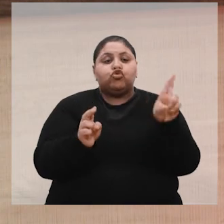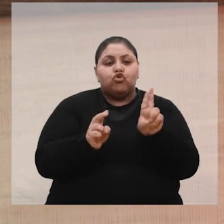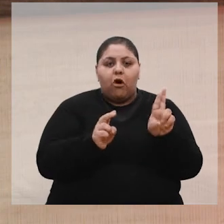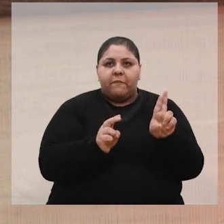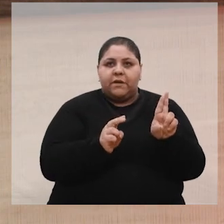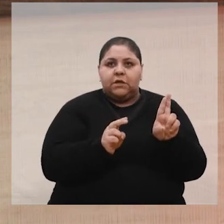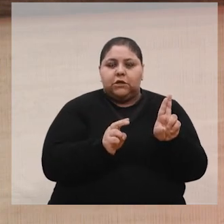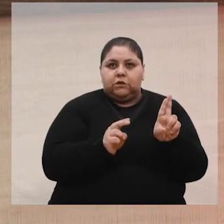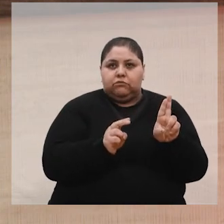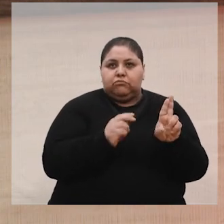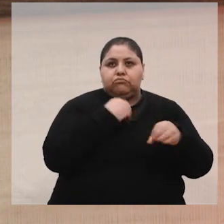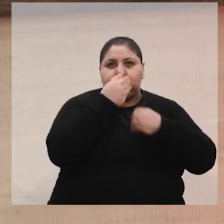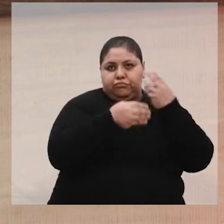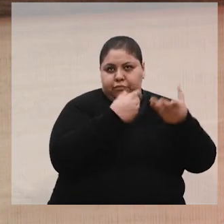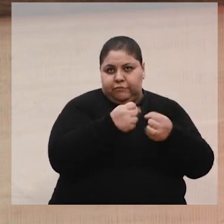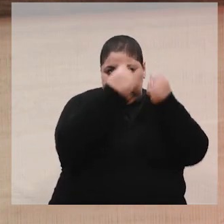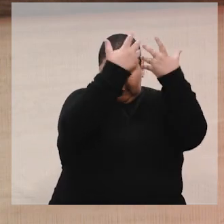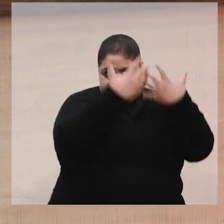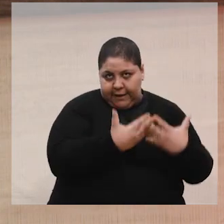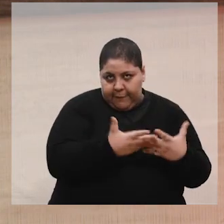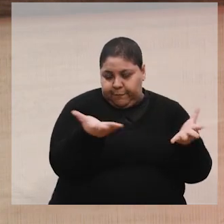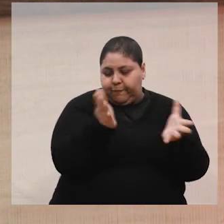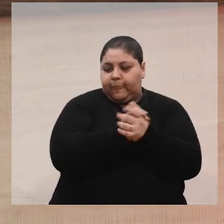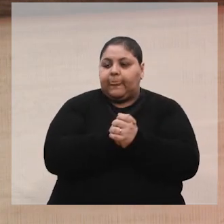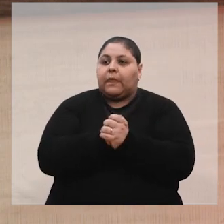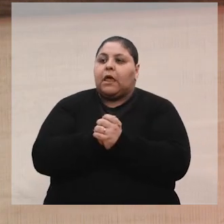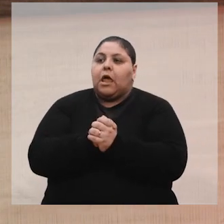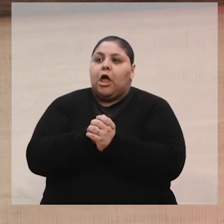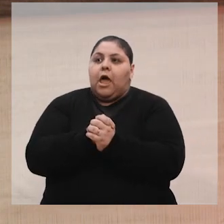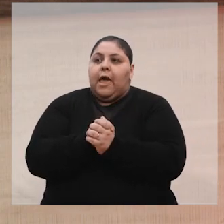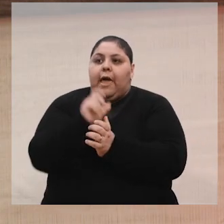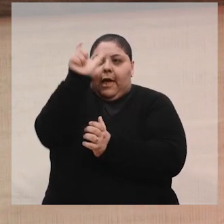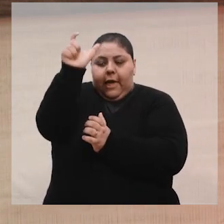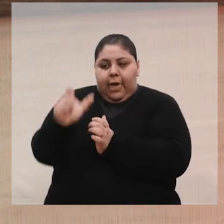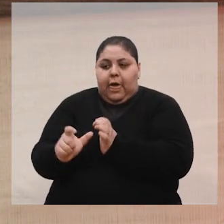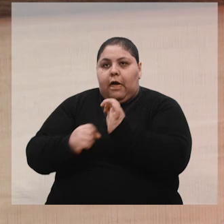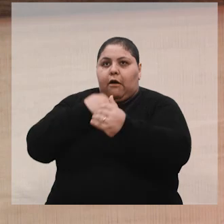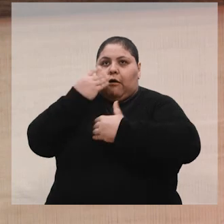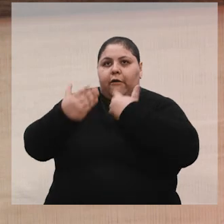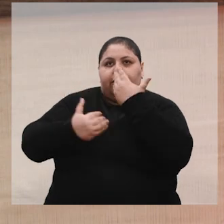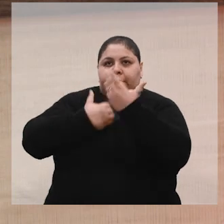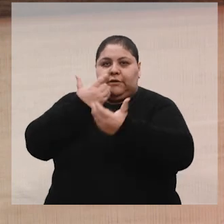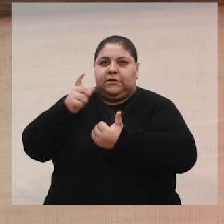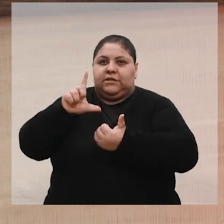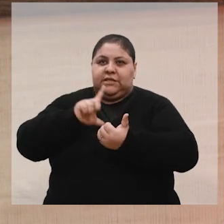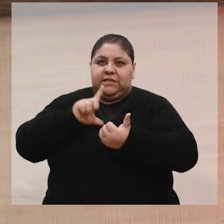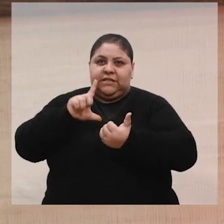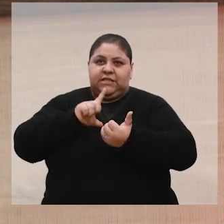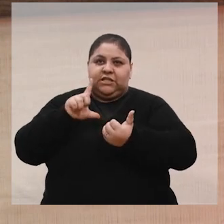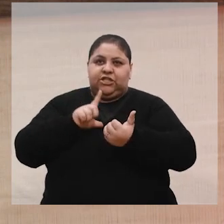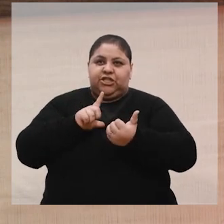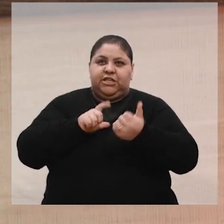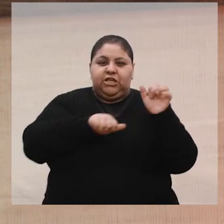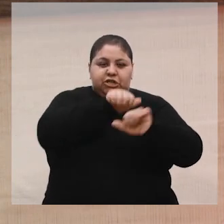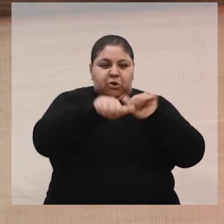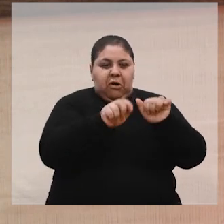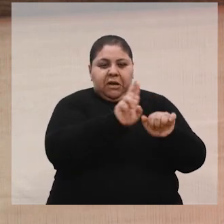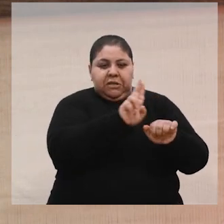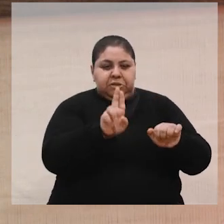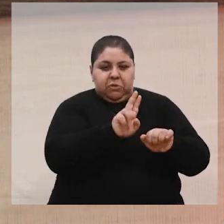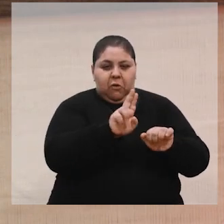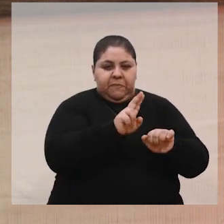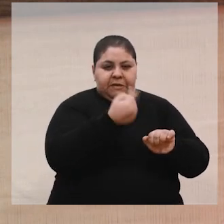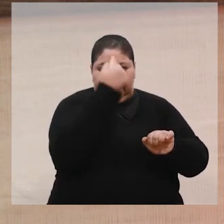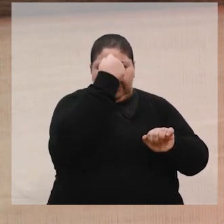pessoas, era o poeta, ele tinha lá, digamos assim, que metamorfoses da sua própria identidade aí caracterizavam